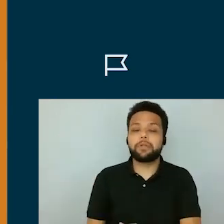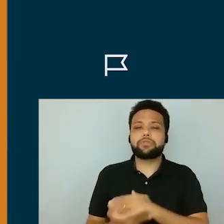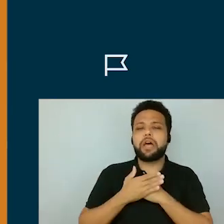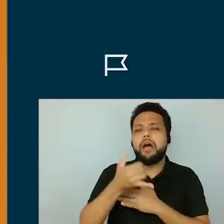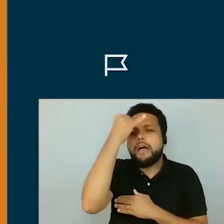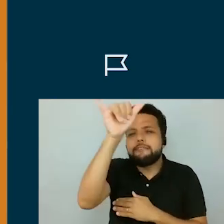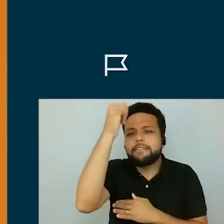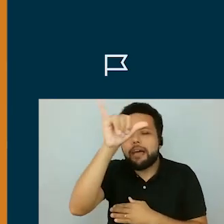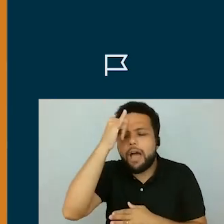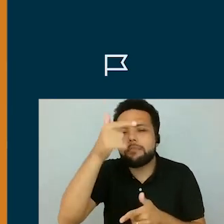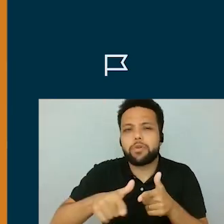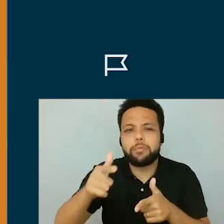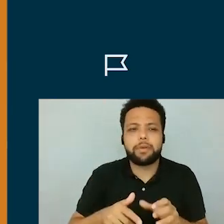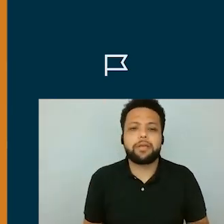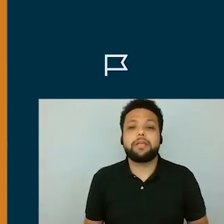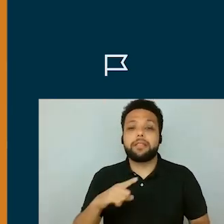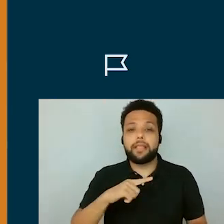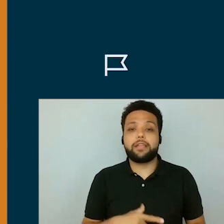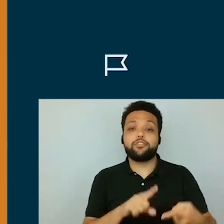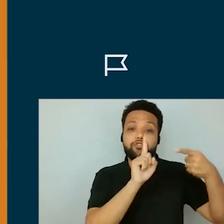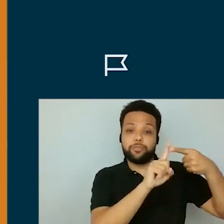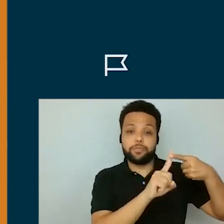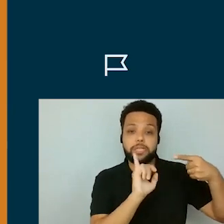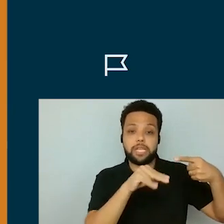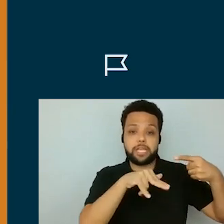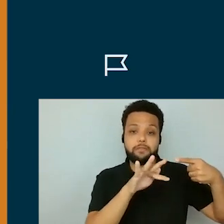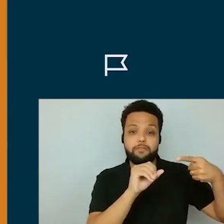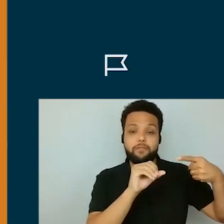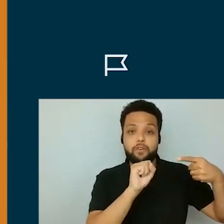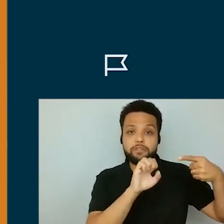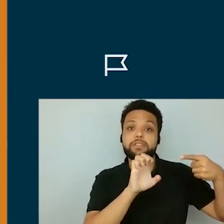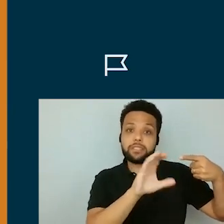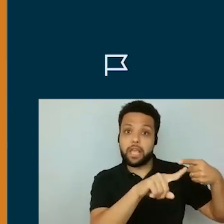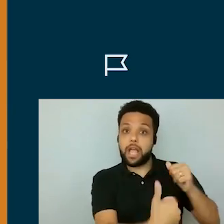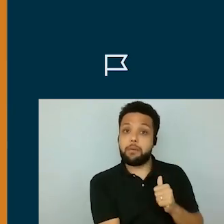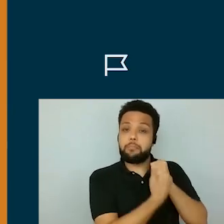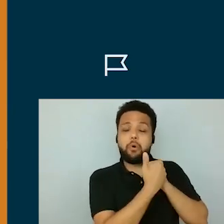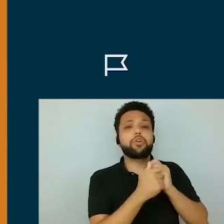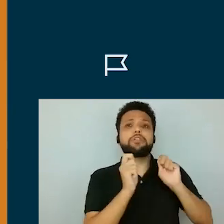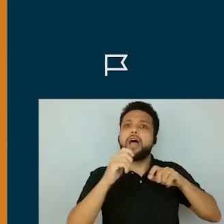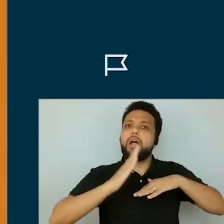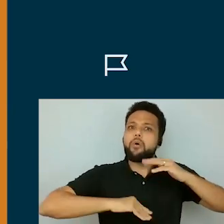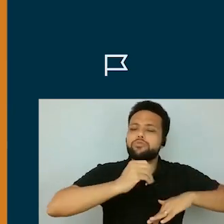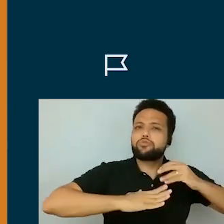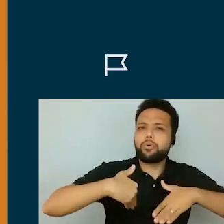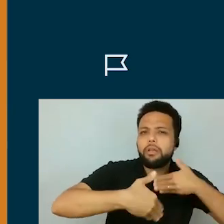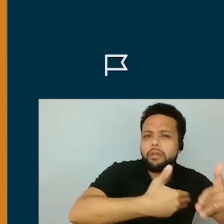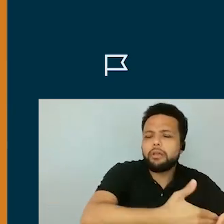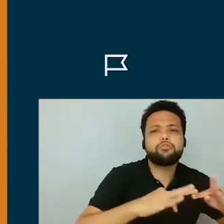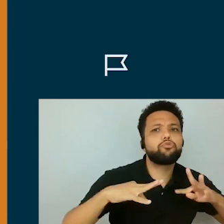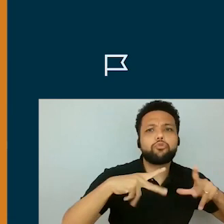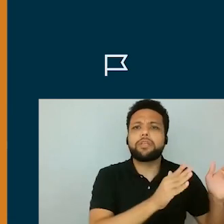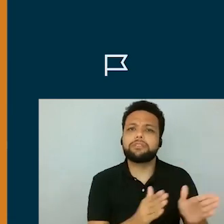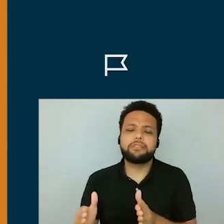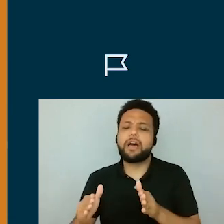tem um time de InfoSec, que nos dá suporte para construir a segurança em todas as etapas do ciclo de vida de entrega ágil. A